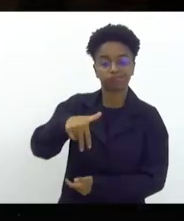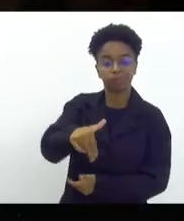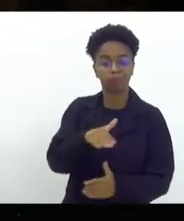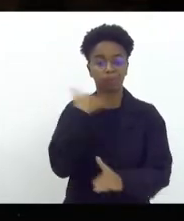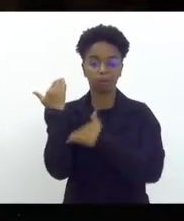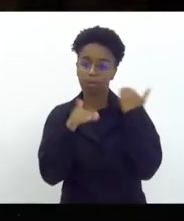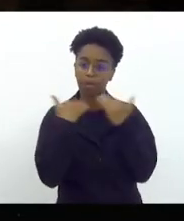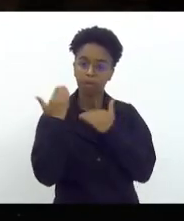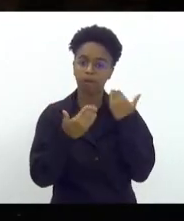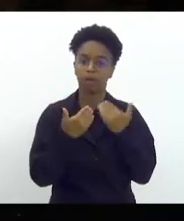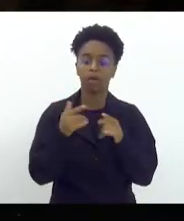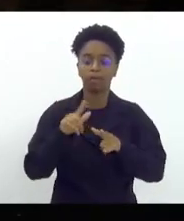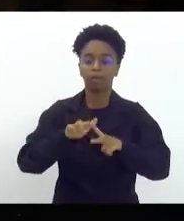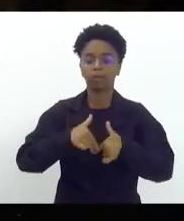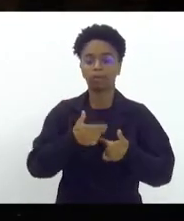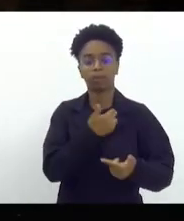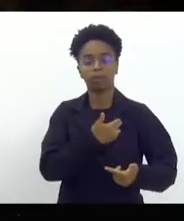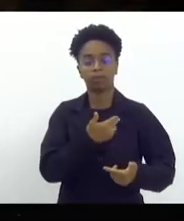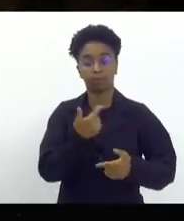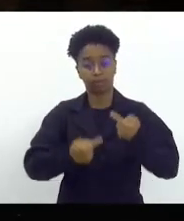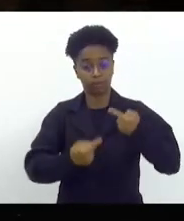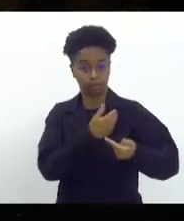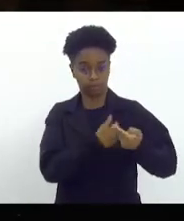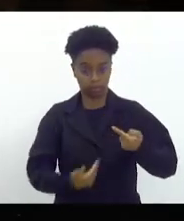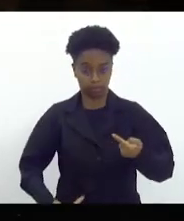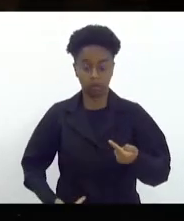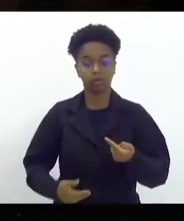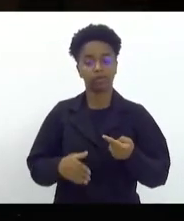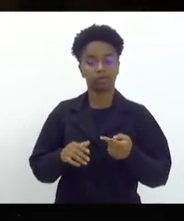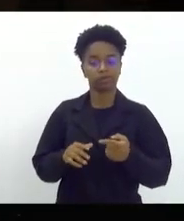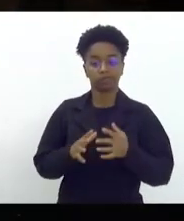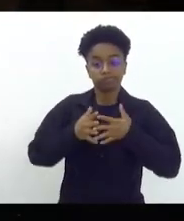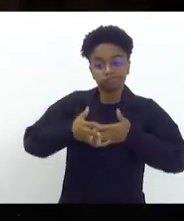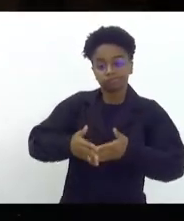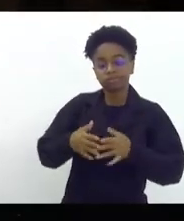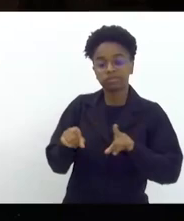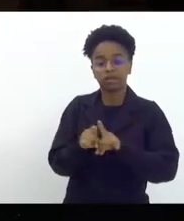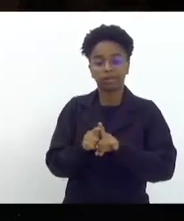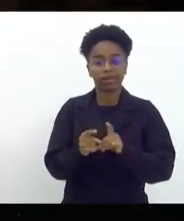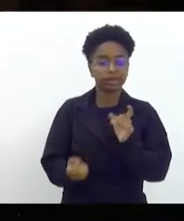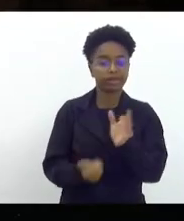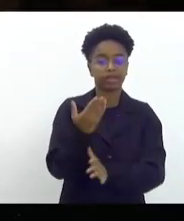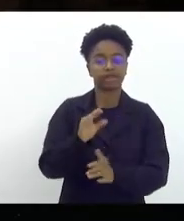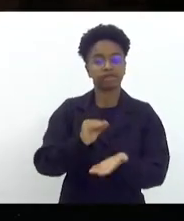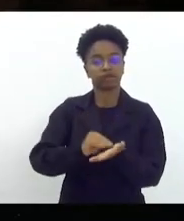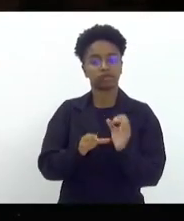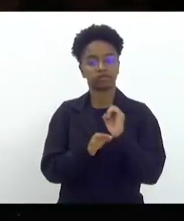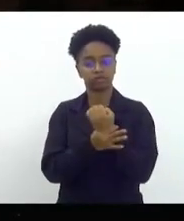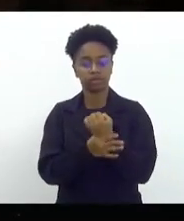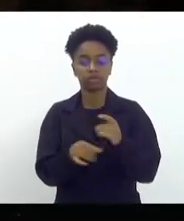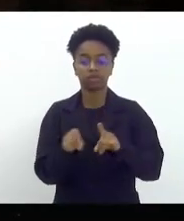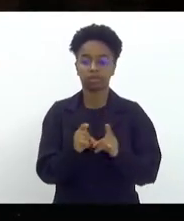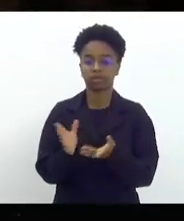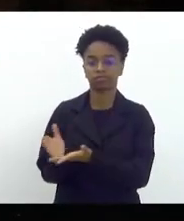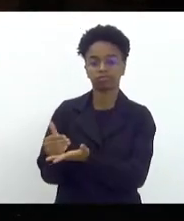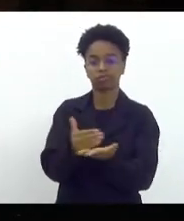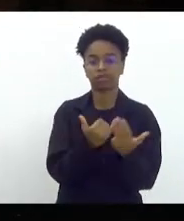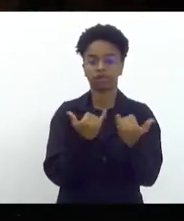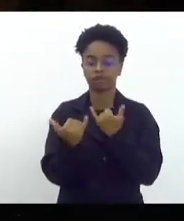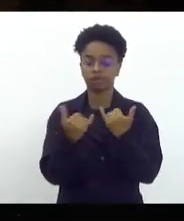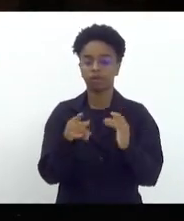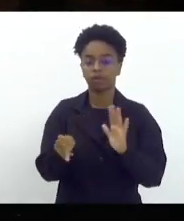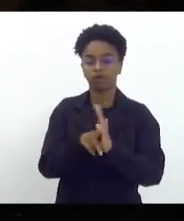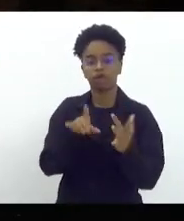pública de tensionamento e que produz a insegurança de acordo com dados do